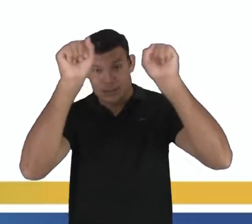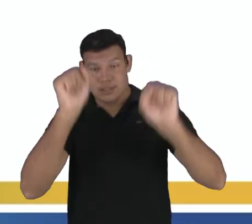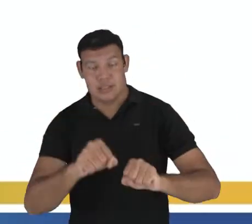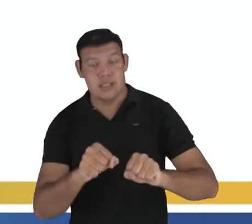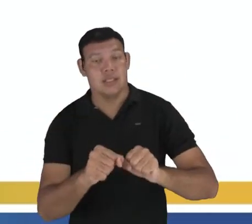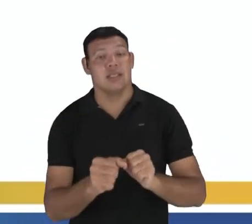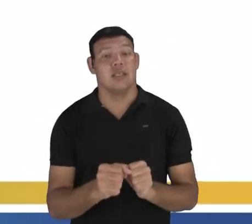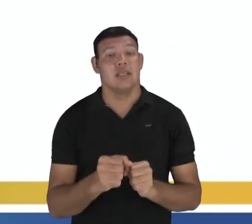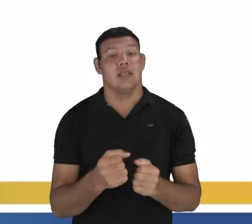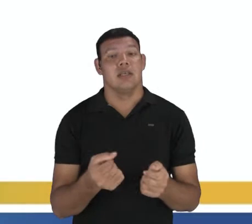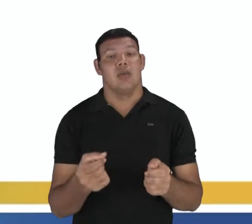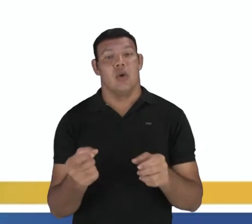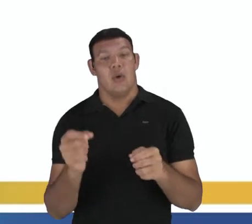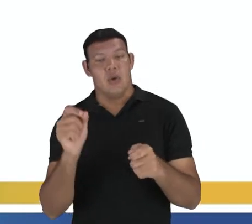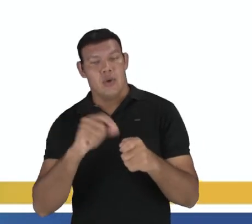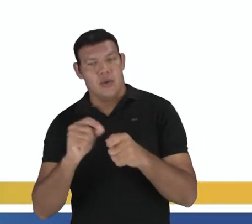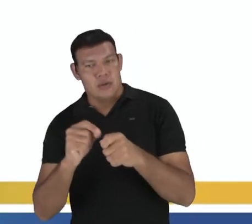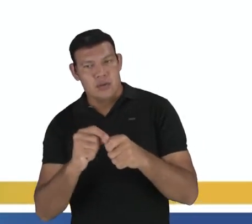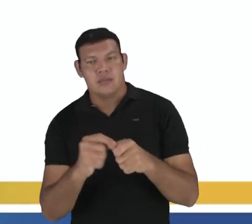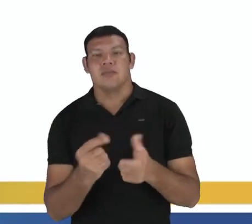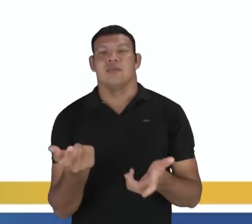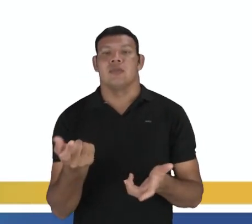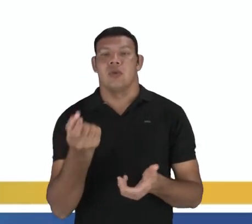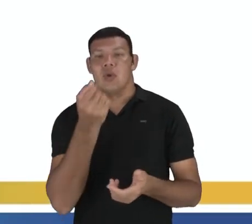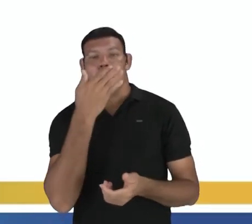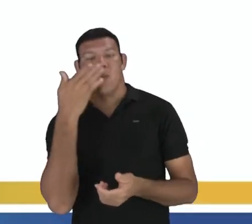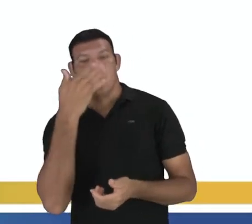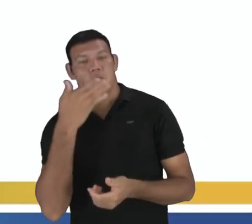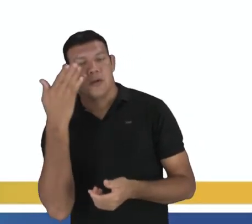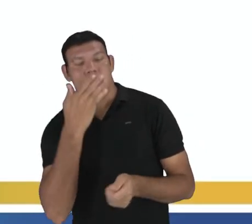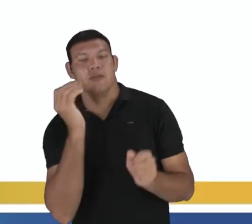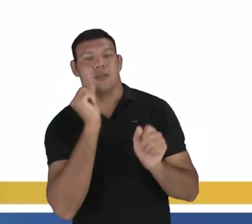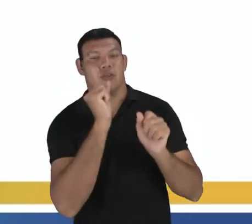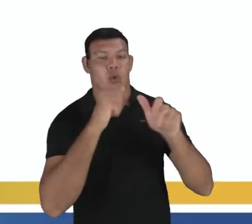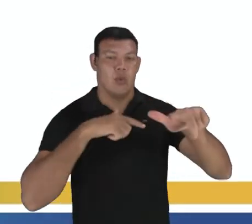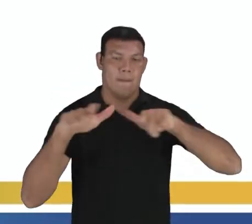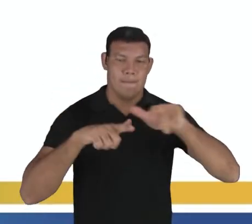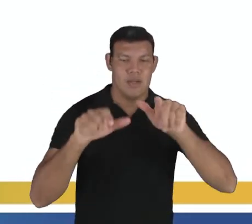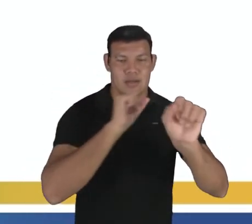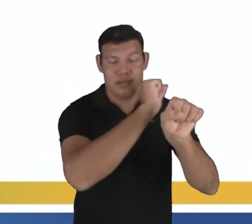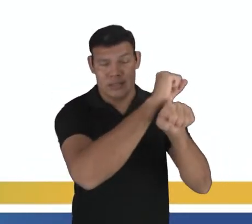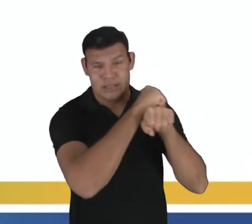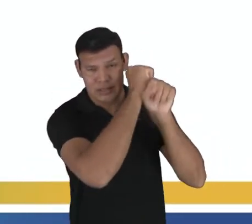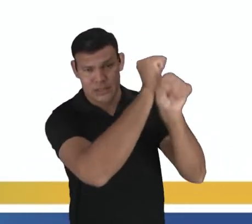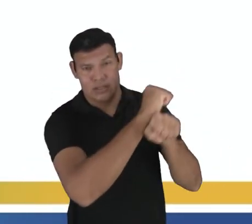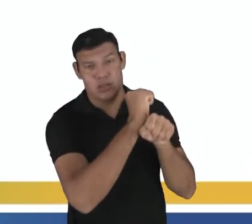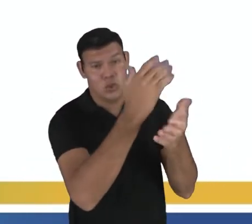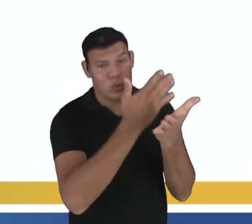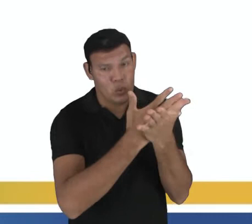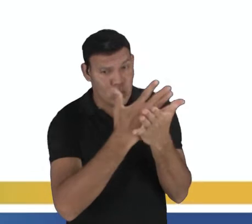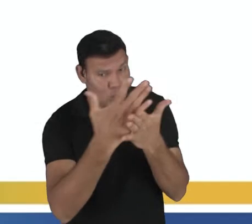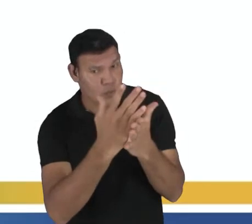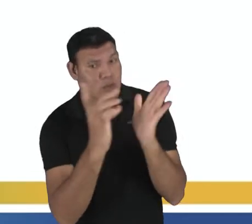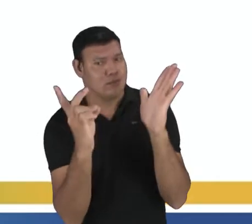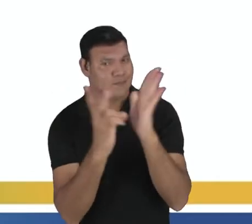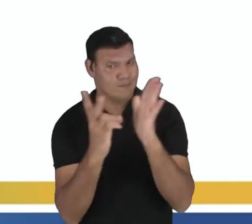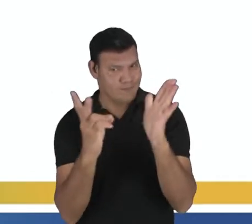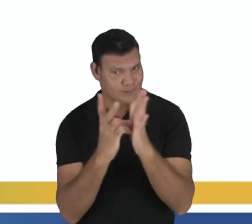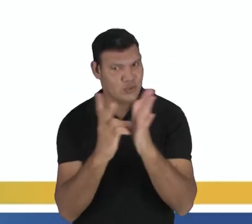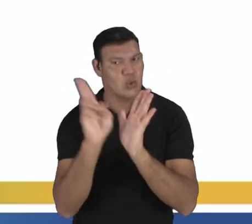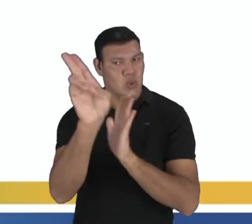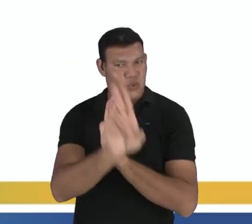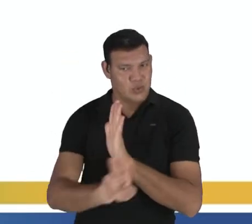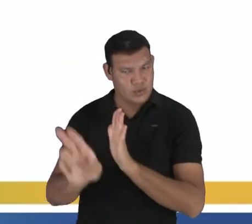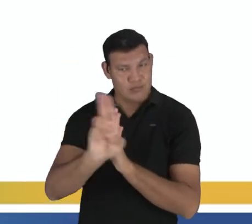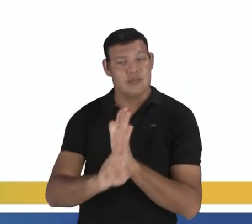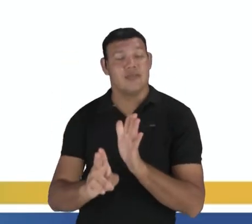né, dessa produção do açúcar, que é o trabalho escravo, né, porque inicialmente os índios, eles foram, né,